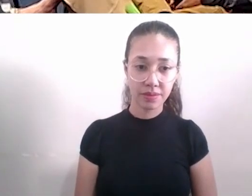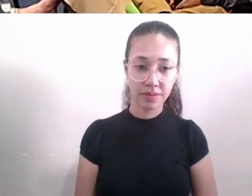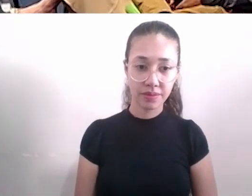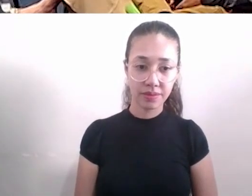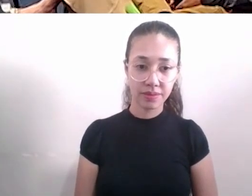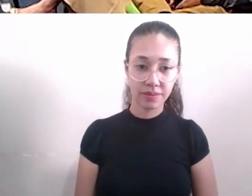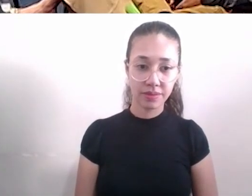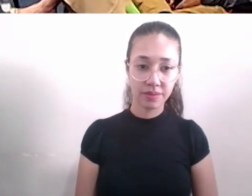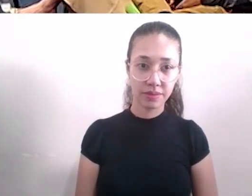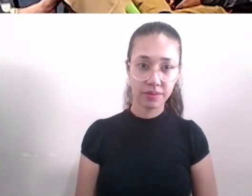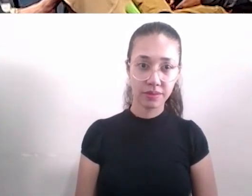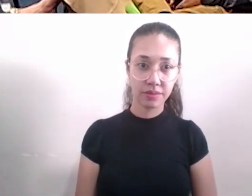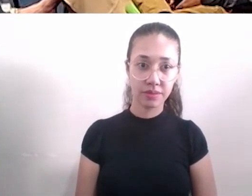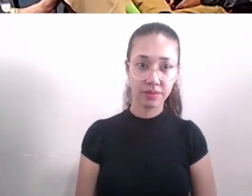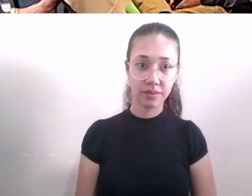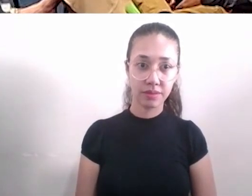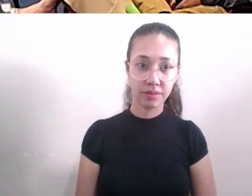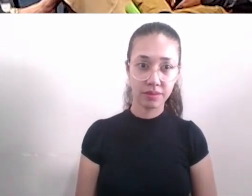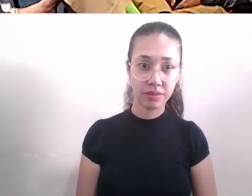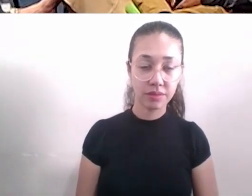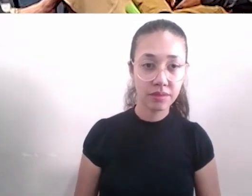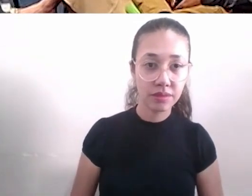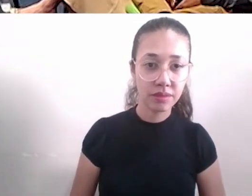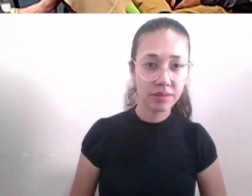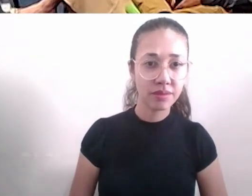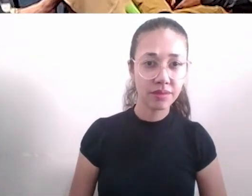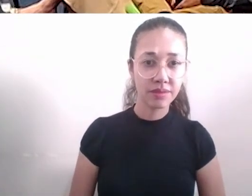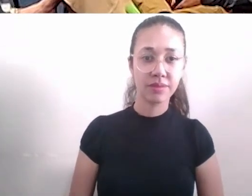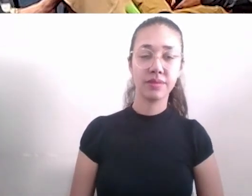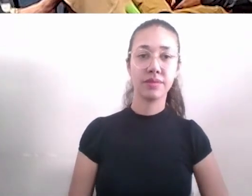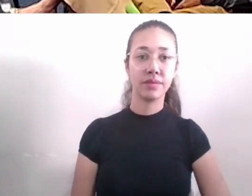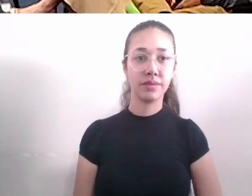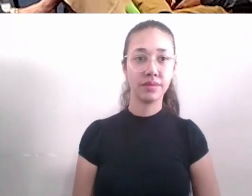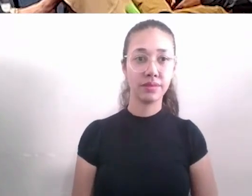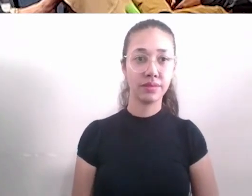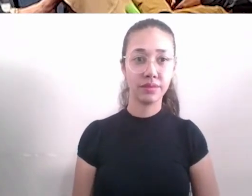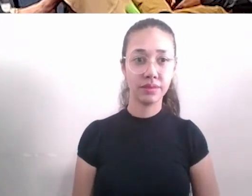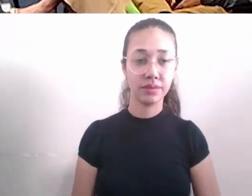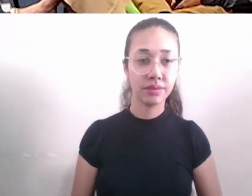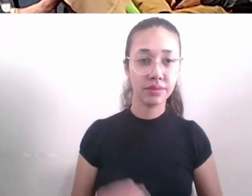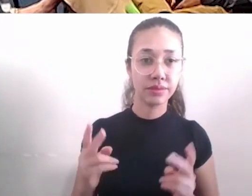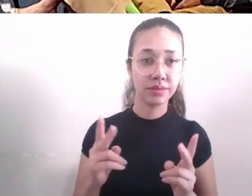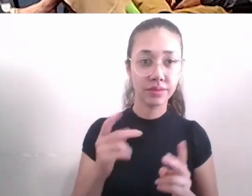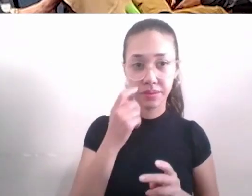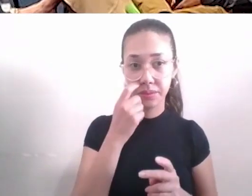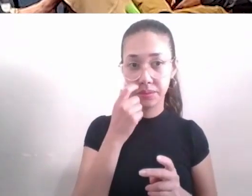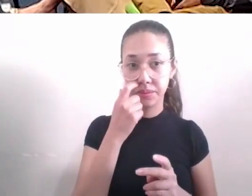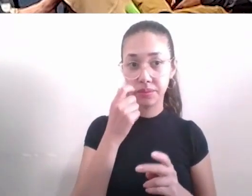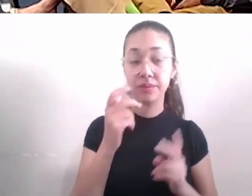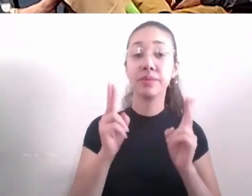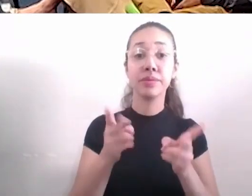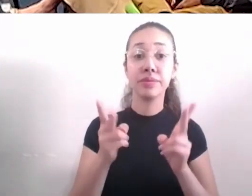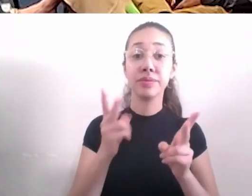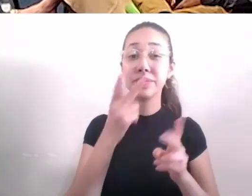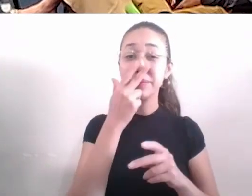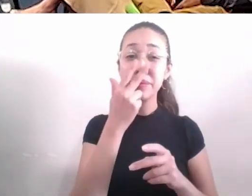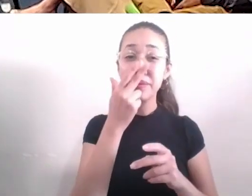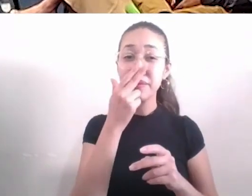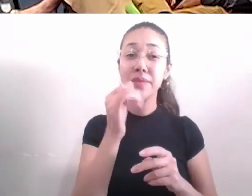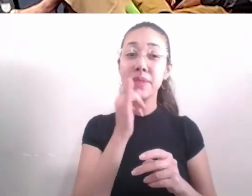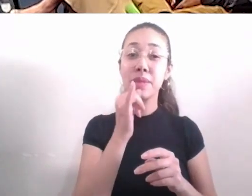o poder da imprensa também é uma caixa preta. E sempre parece mover pessoas,